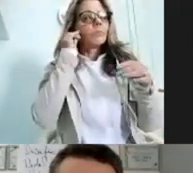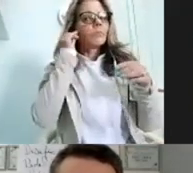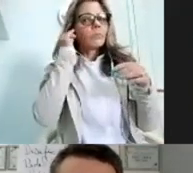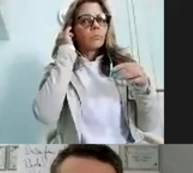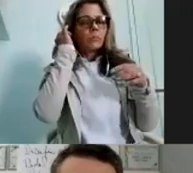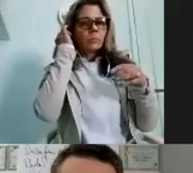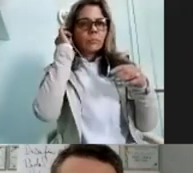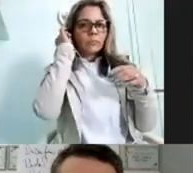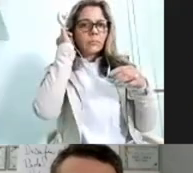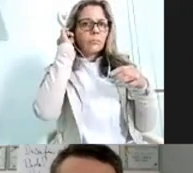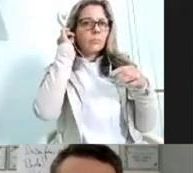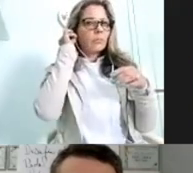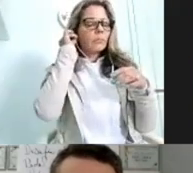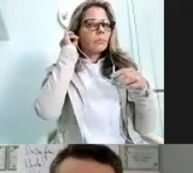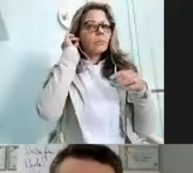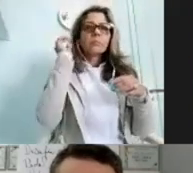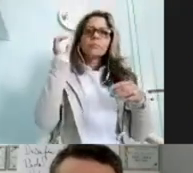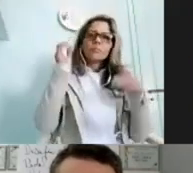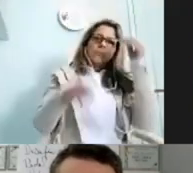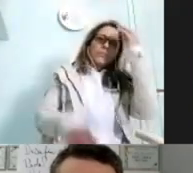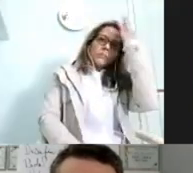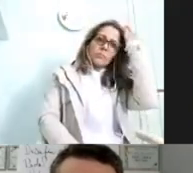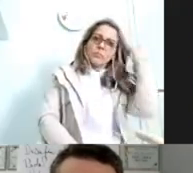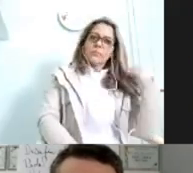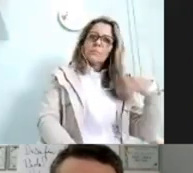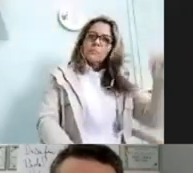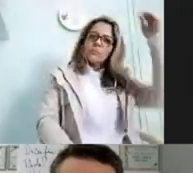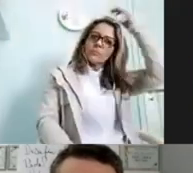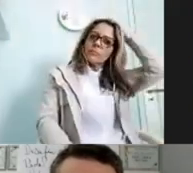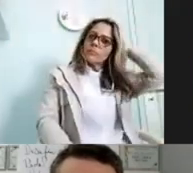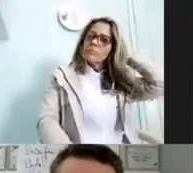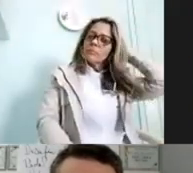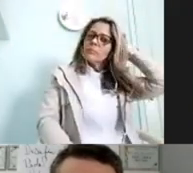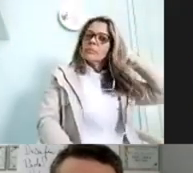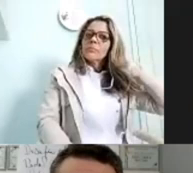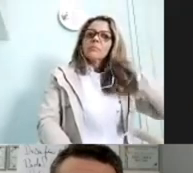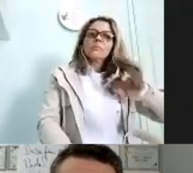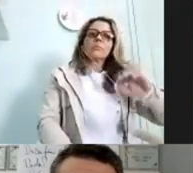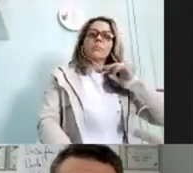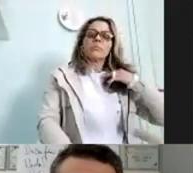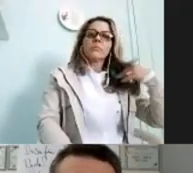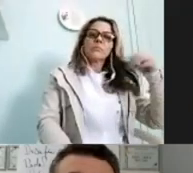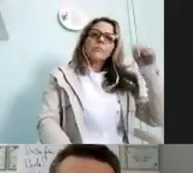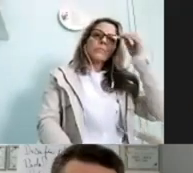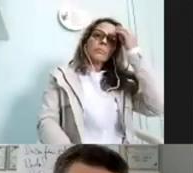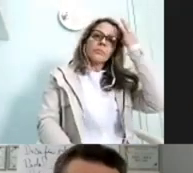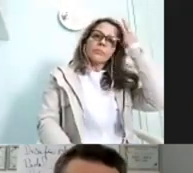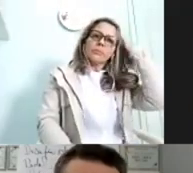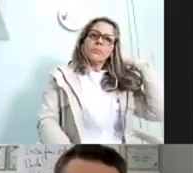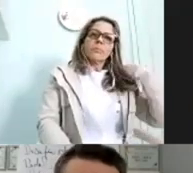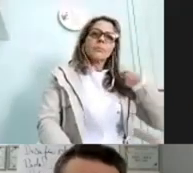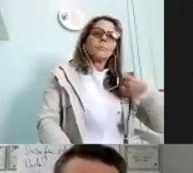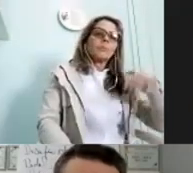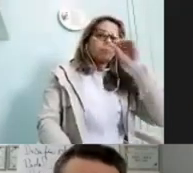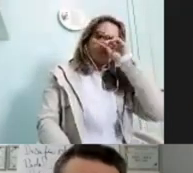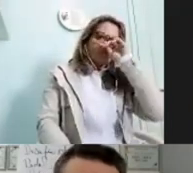Uhum. Florianópolis tem lugares encantadores aqui. E eu moro a uma quadra da praia e eu gostaria